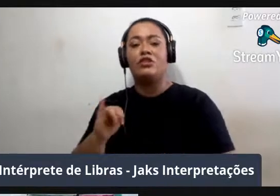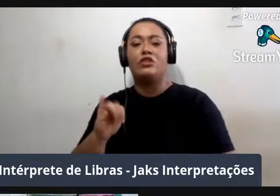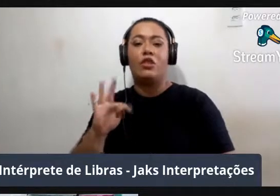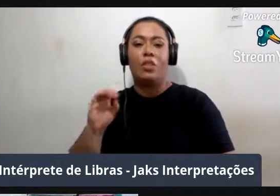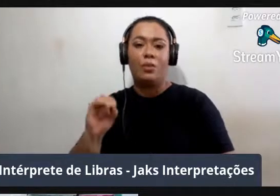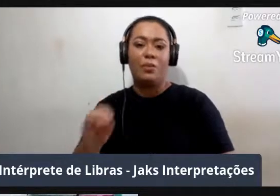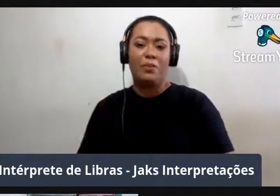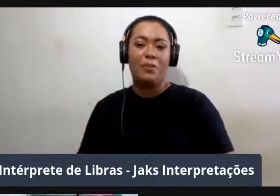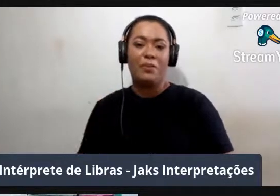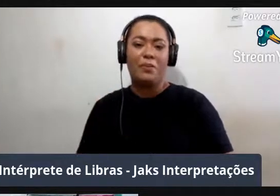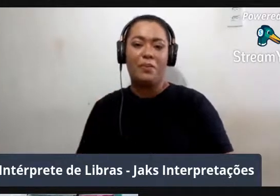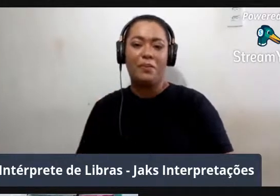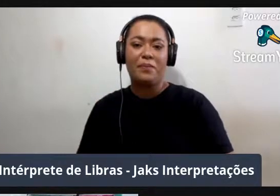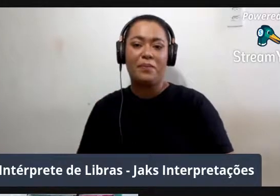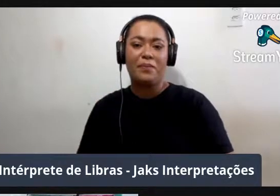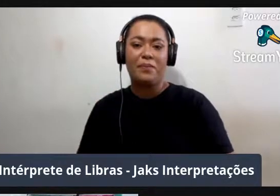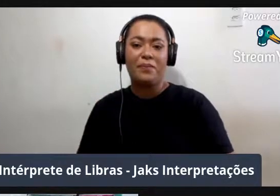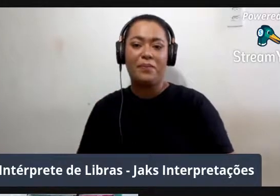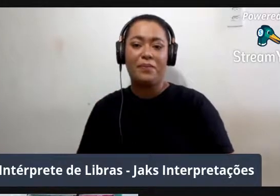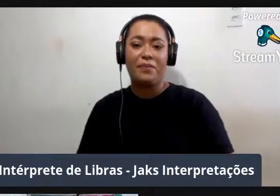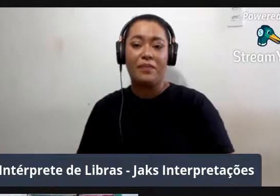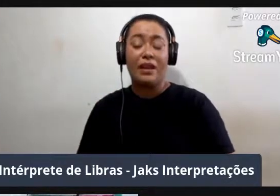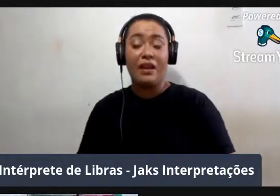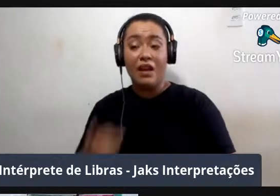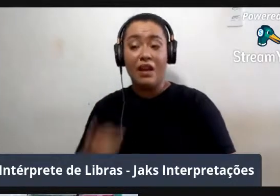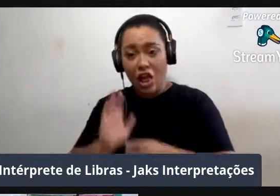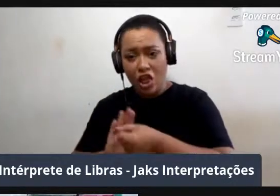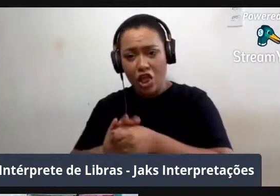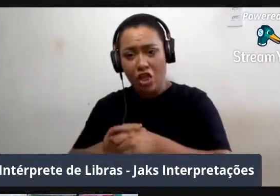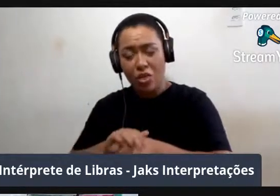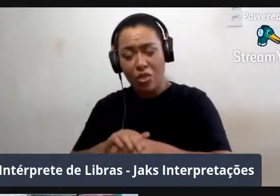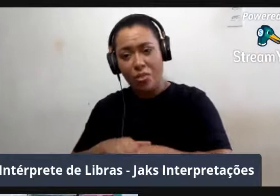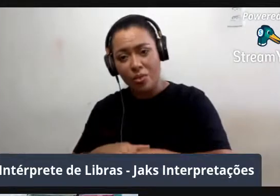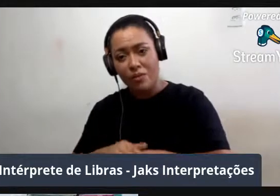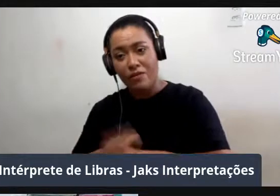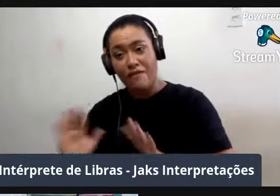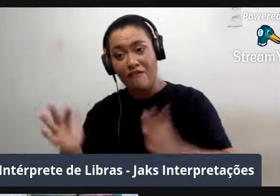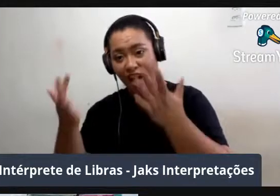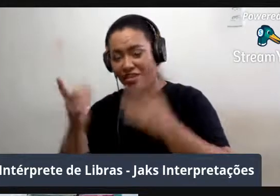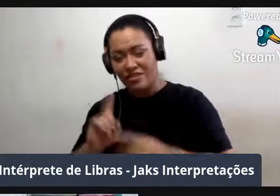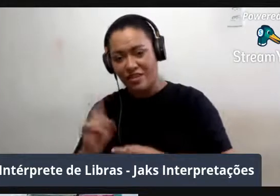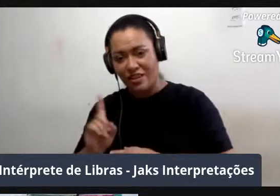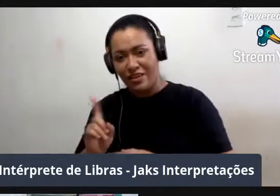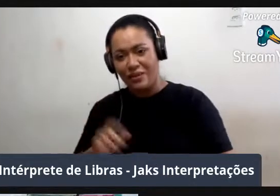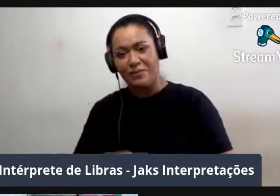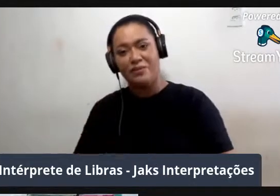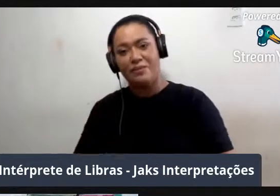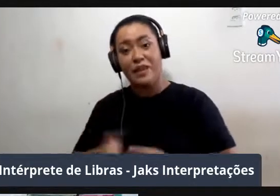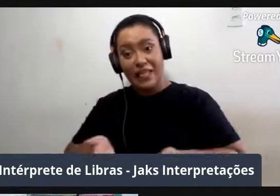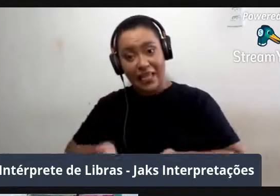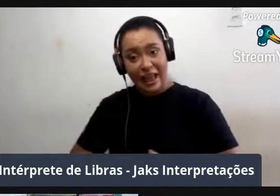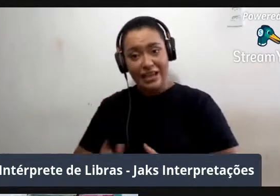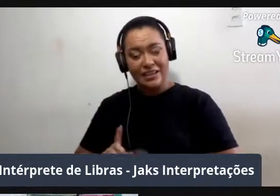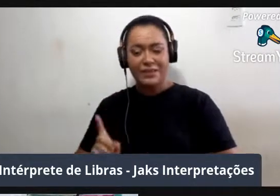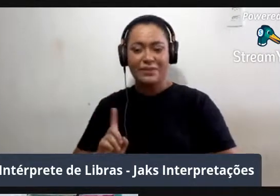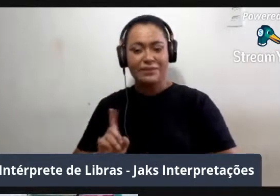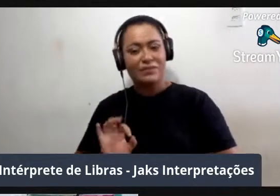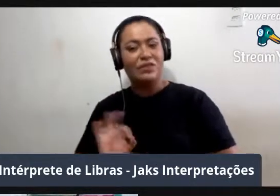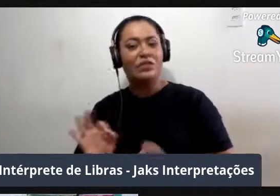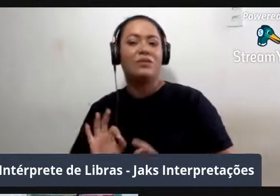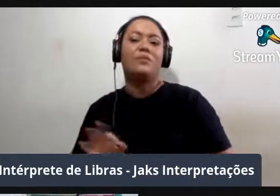E nenhuma foi durante a noite da corrida. Não, durante a noite da corrida, não, só à noite e durante a